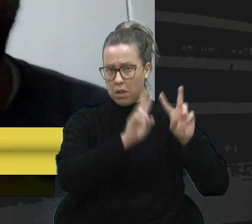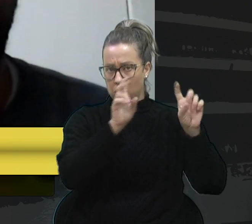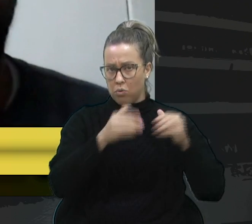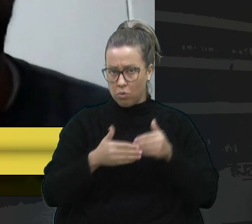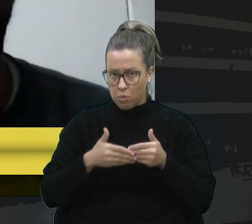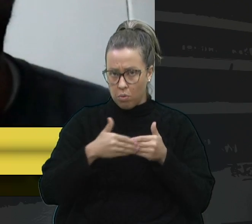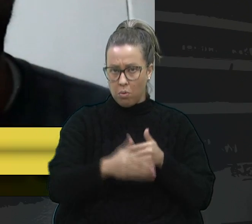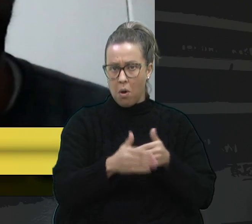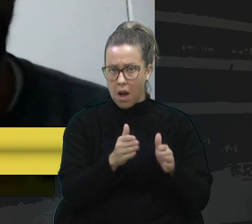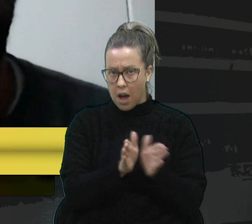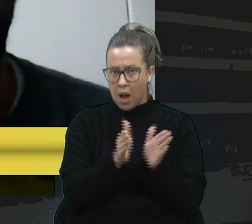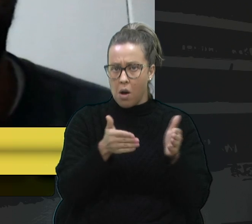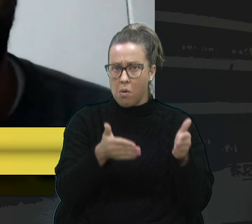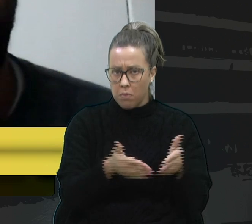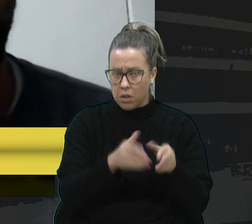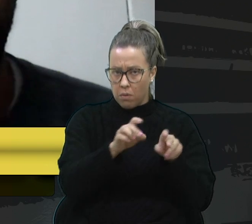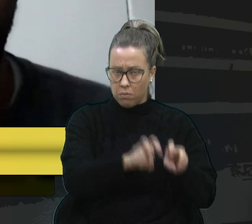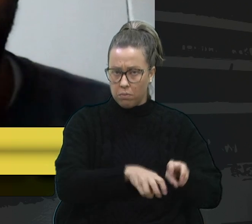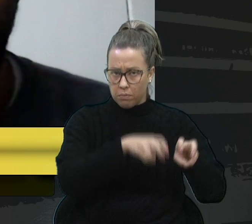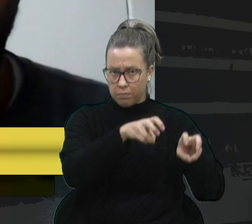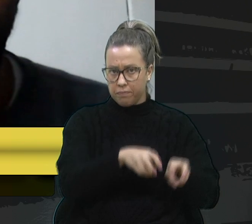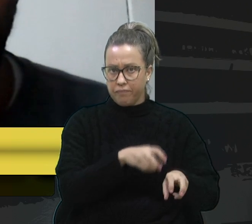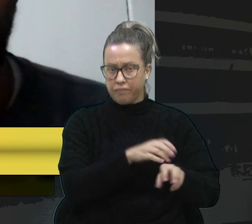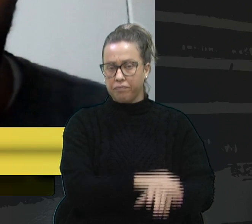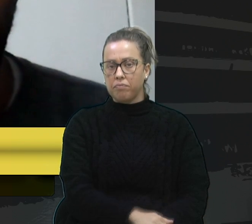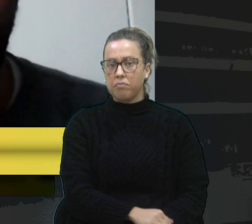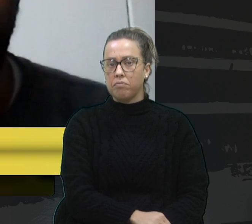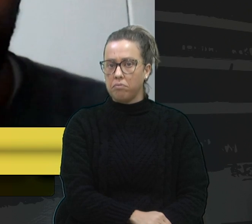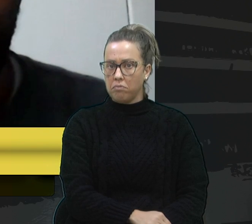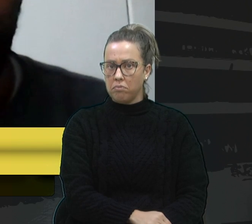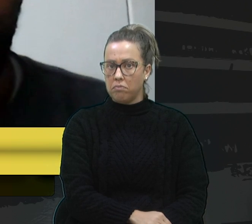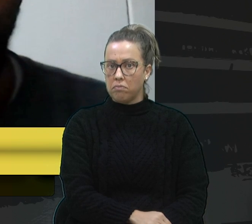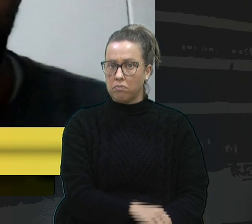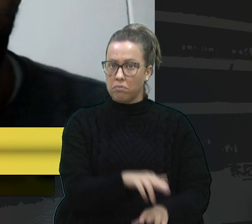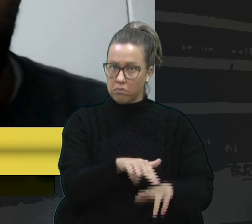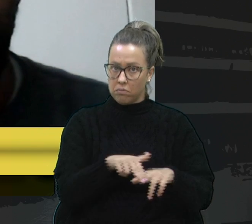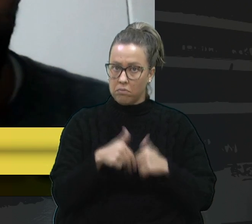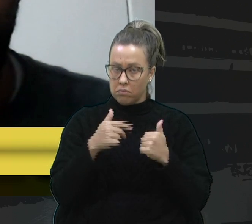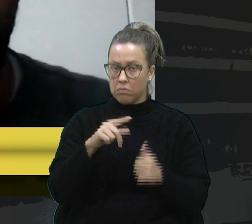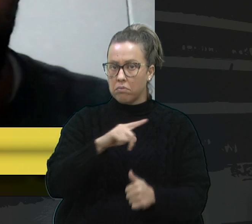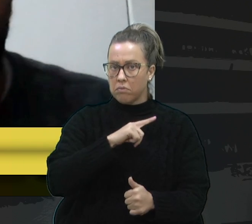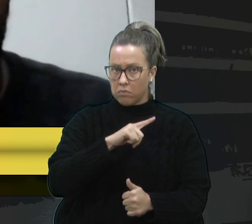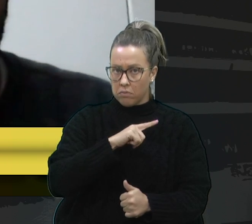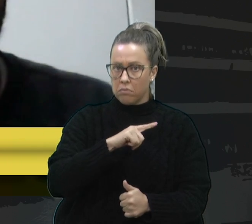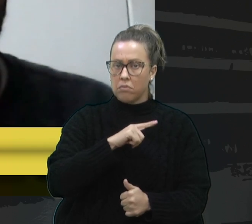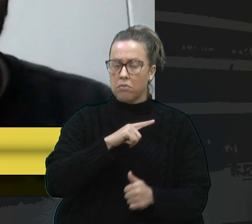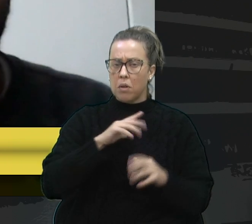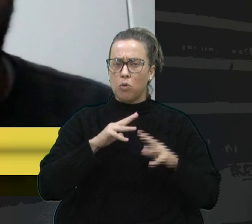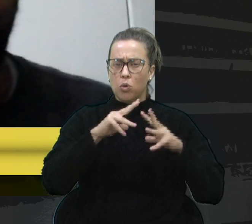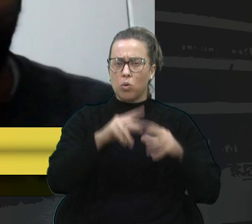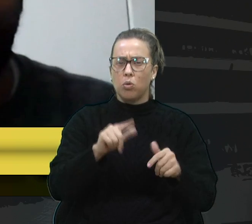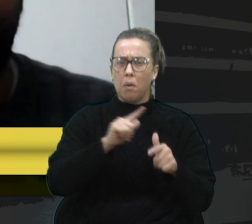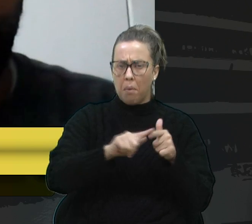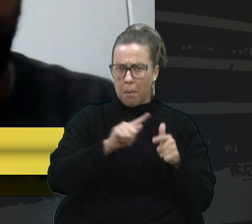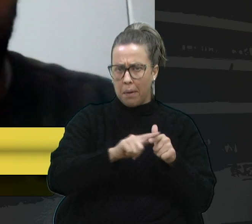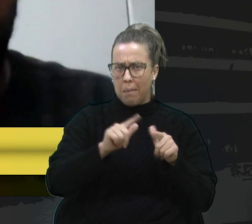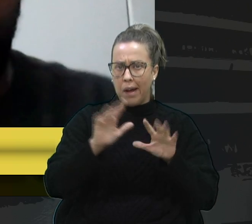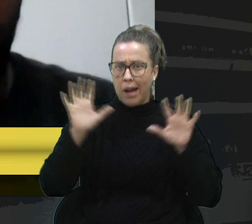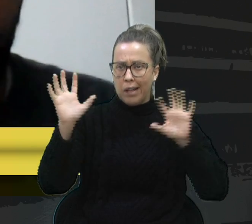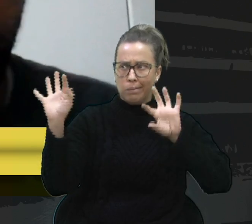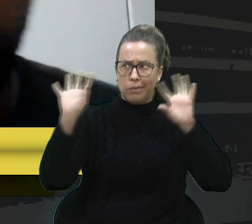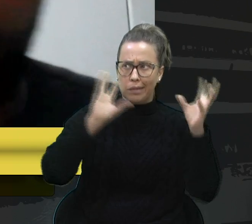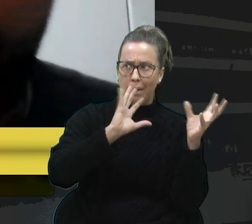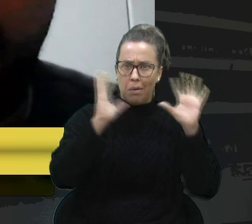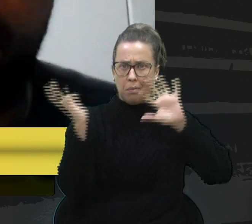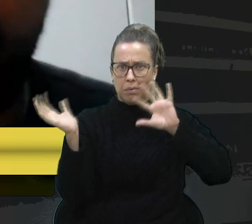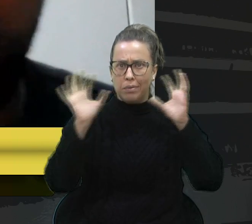da Comissão de Agricultura. Então, acho que temos, né, estiagem que,